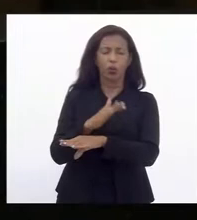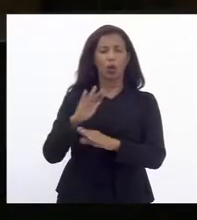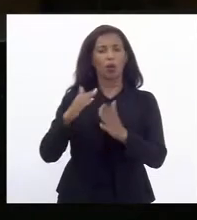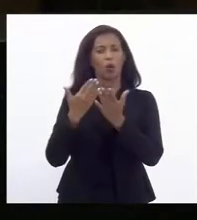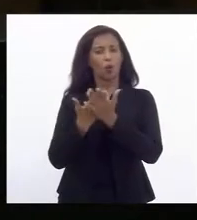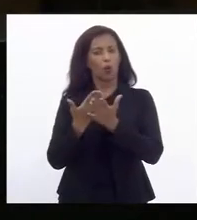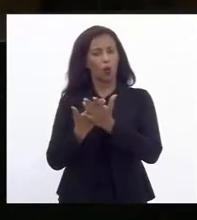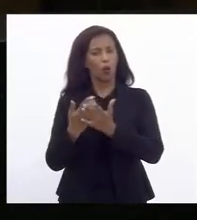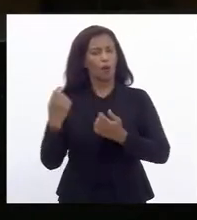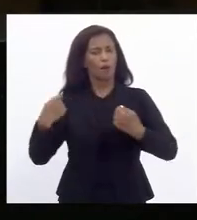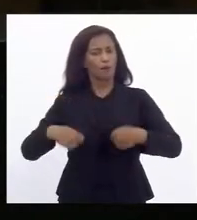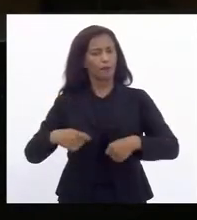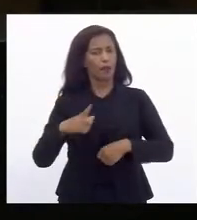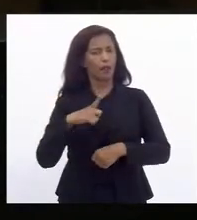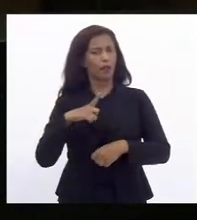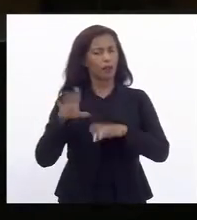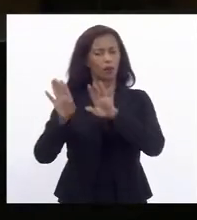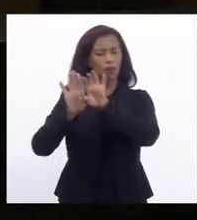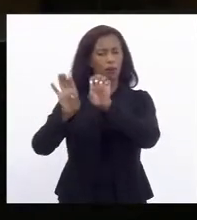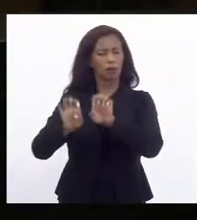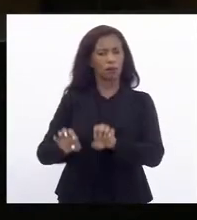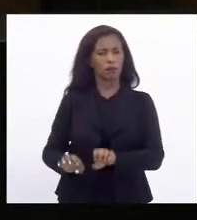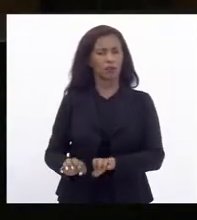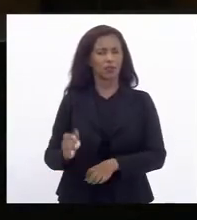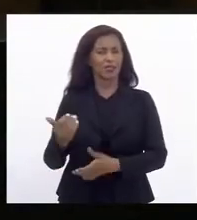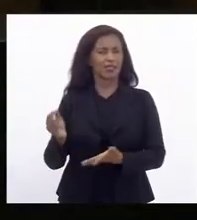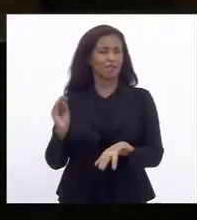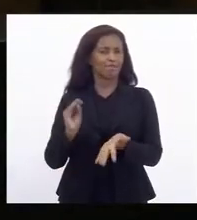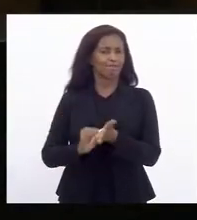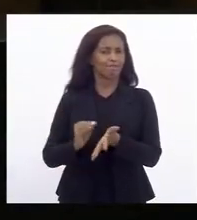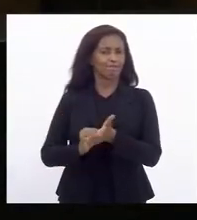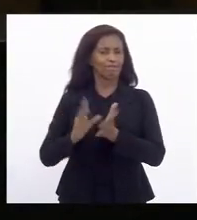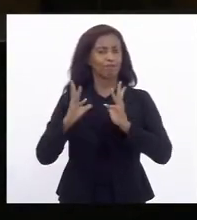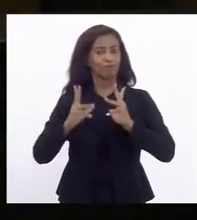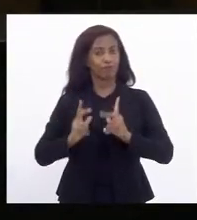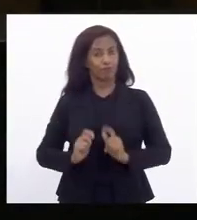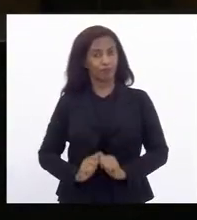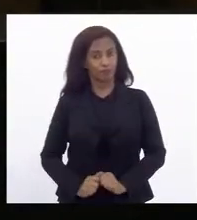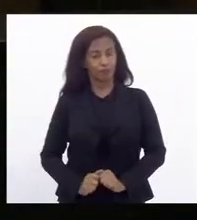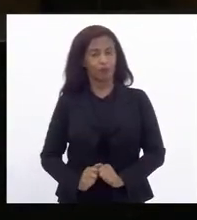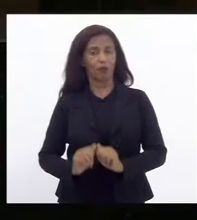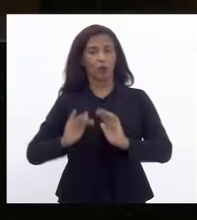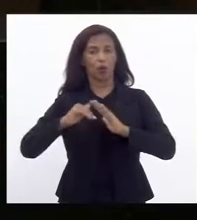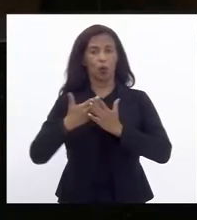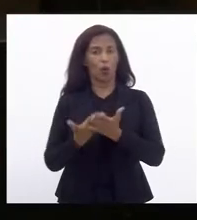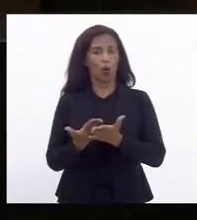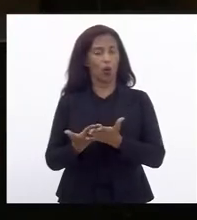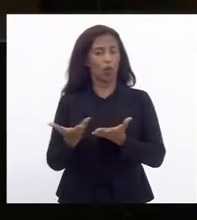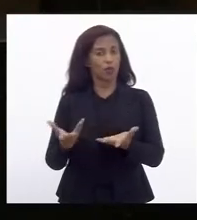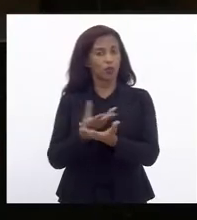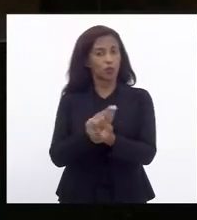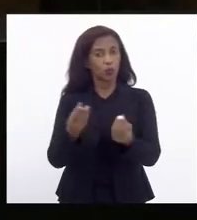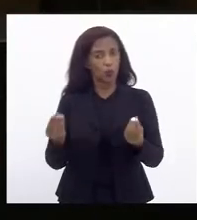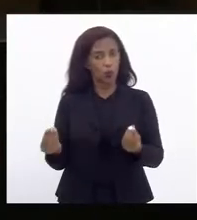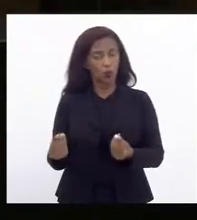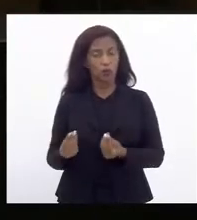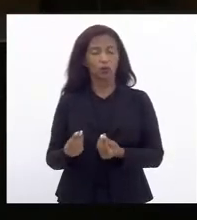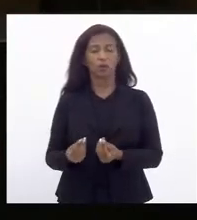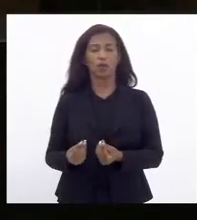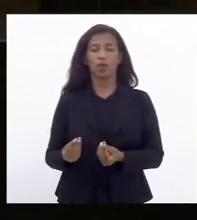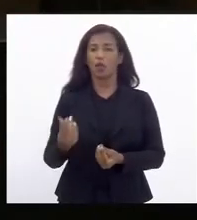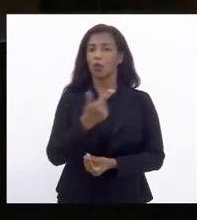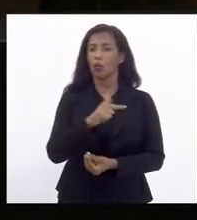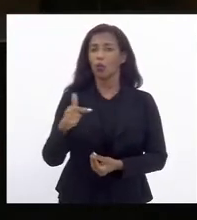os colégios têm uma estrutura deficiente de higiene colégios esses, muitas das vezes,